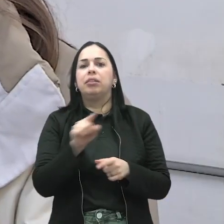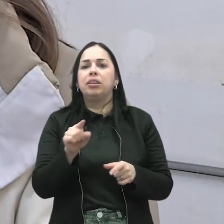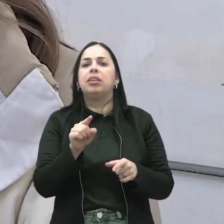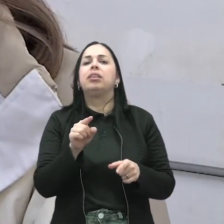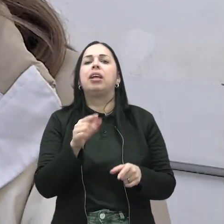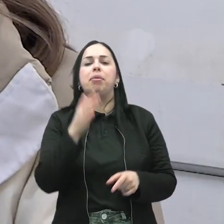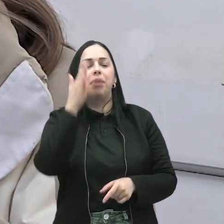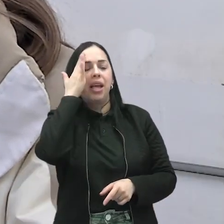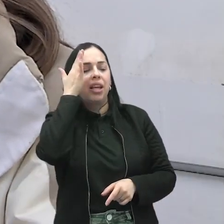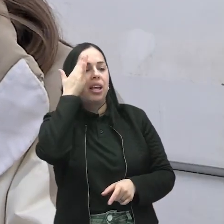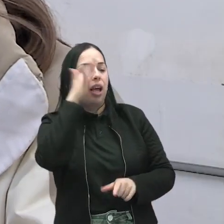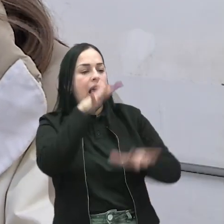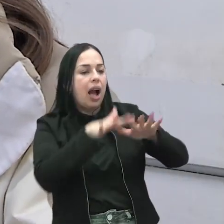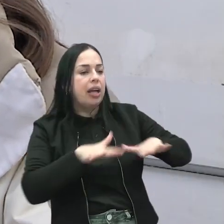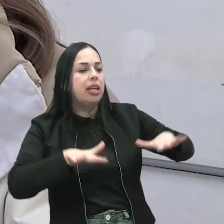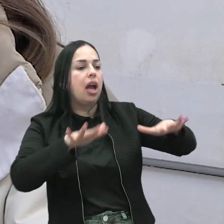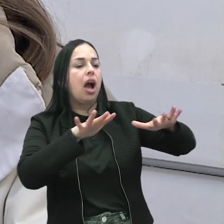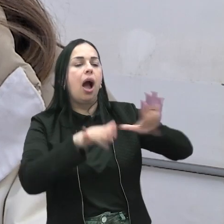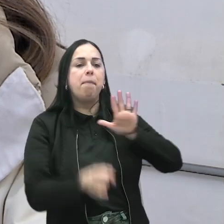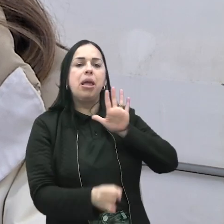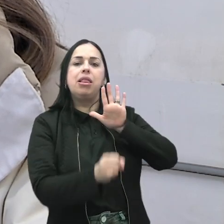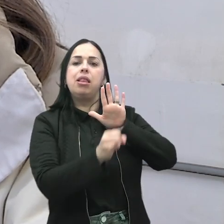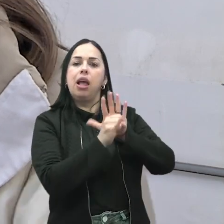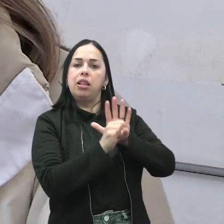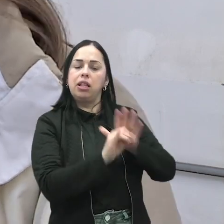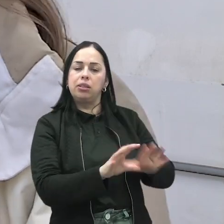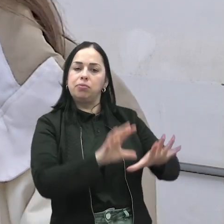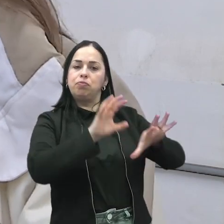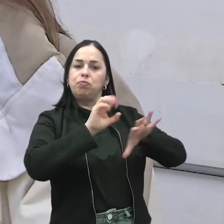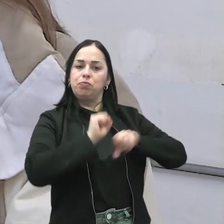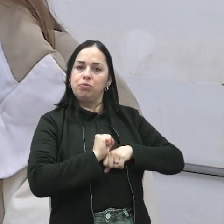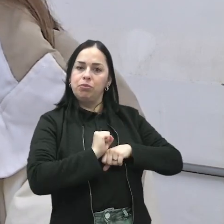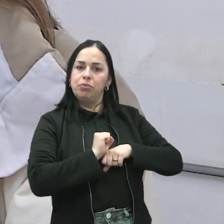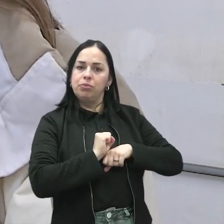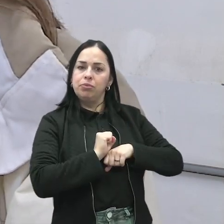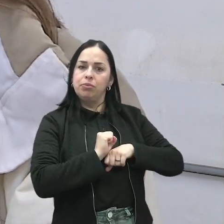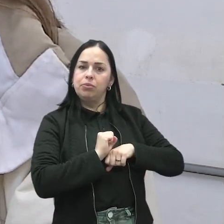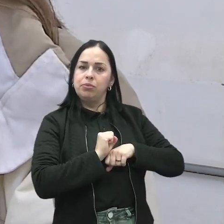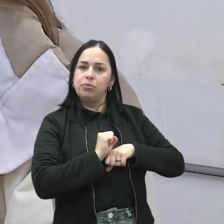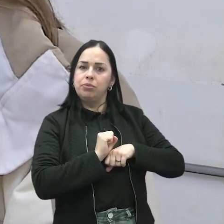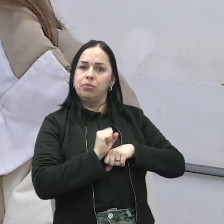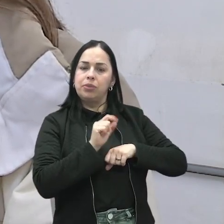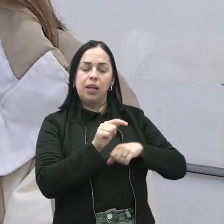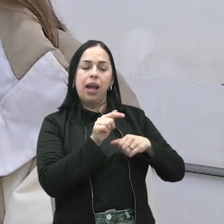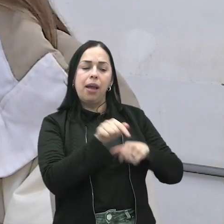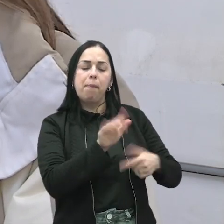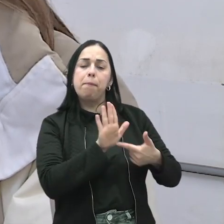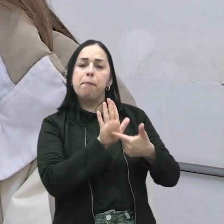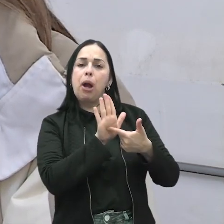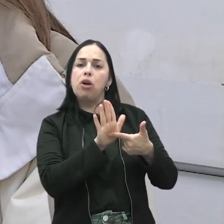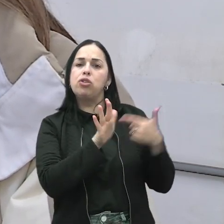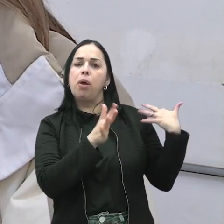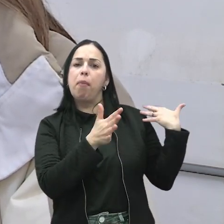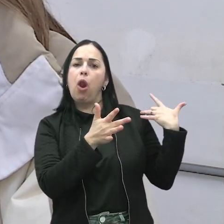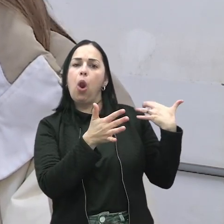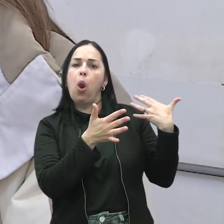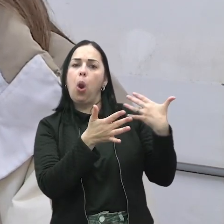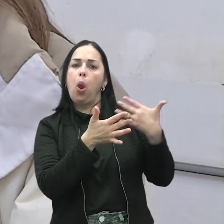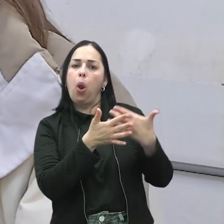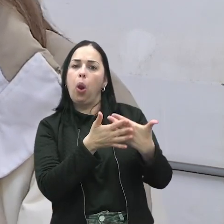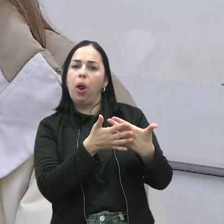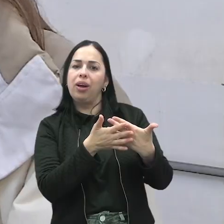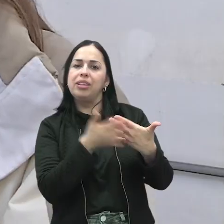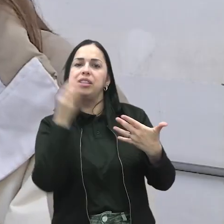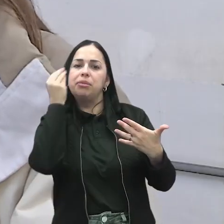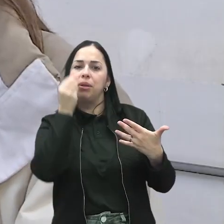homem se identifique e crie o laço com aquele espaço urbano que ele está, e eles contam toda uma trajetória do